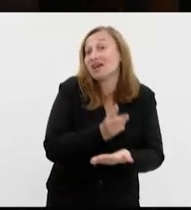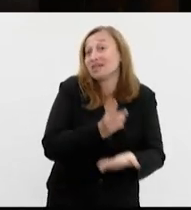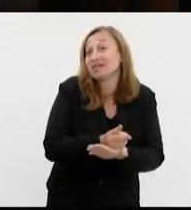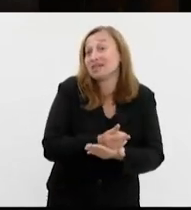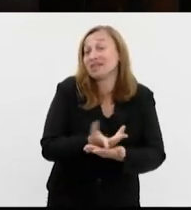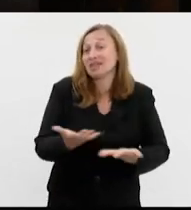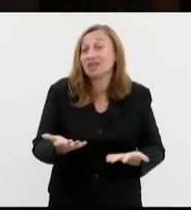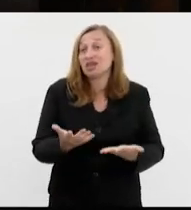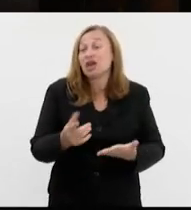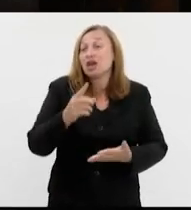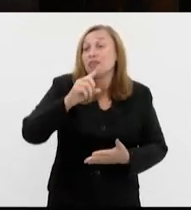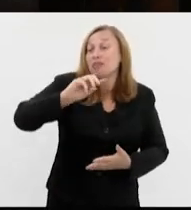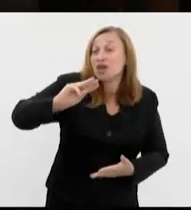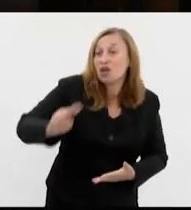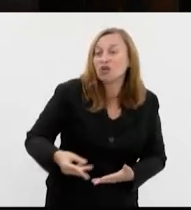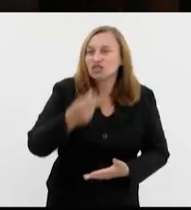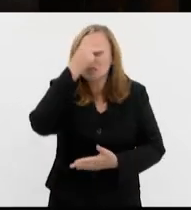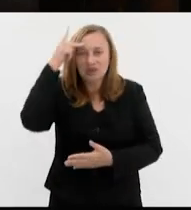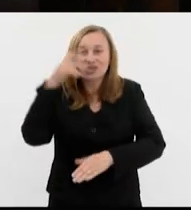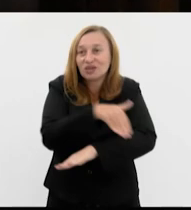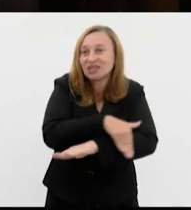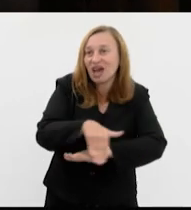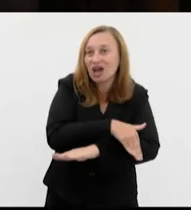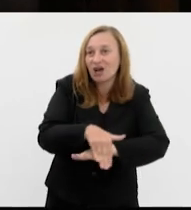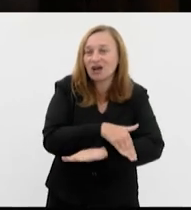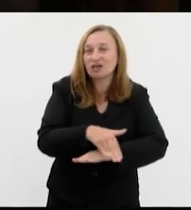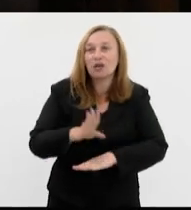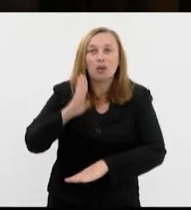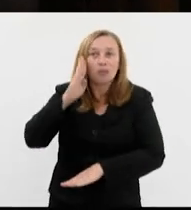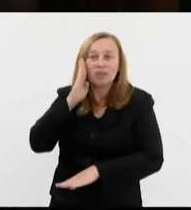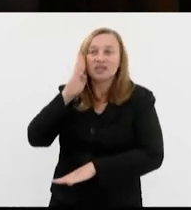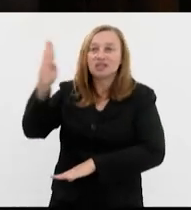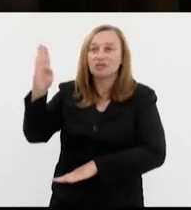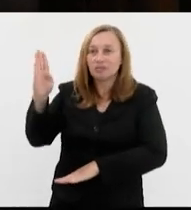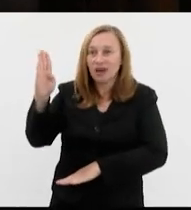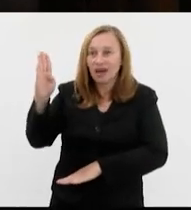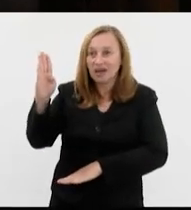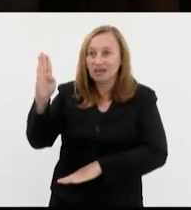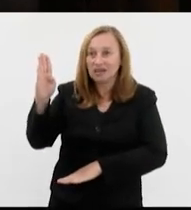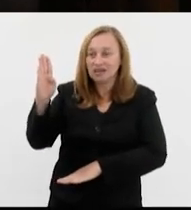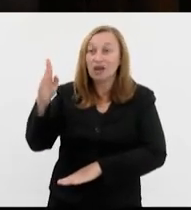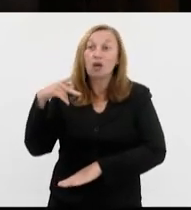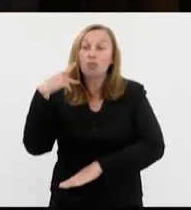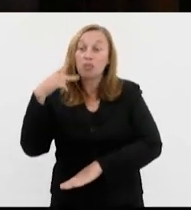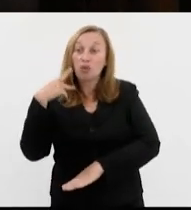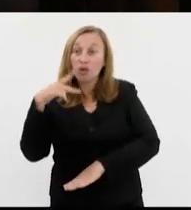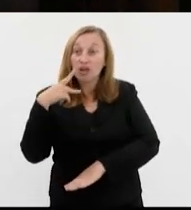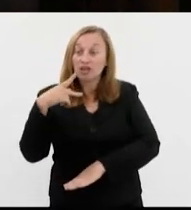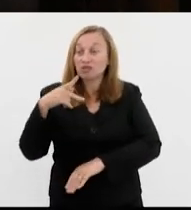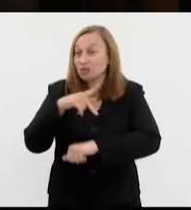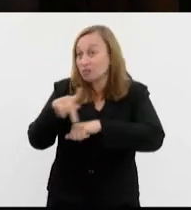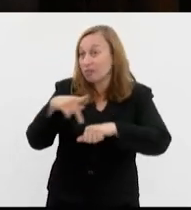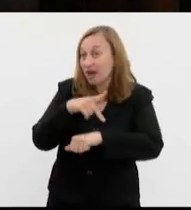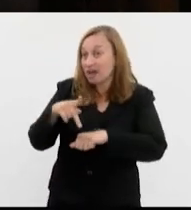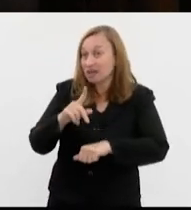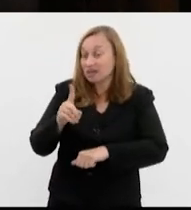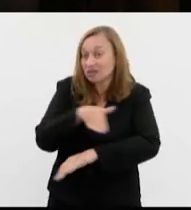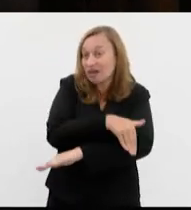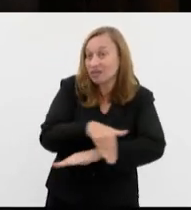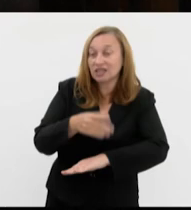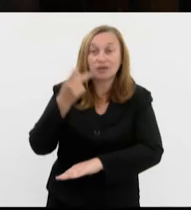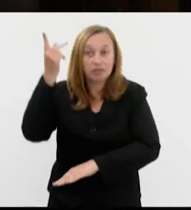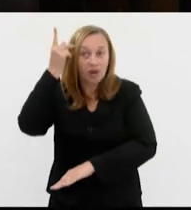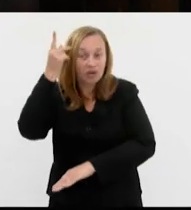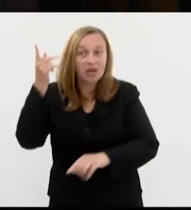colocar milhões de pessoas na avenida, colocou os principais agentes políticos desse país, não só na Avenida Paulista,